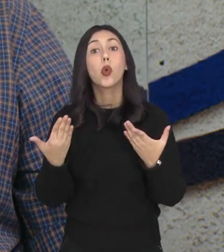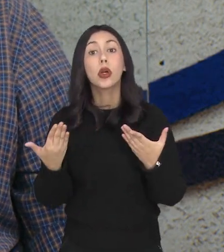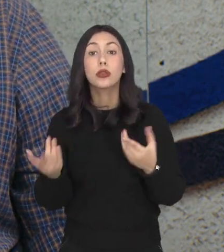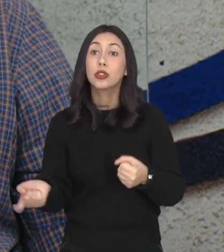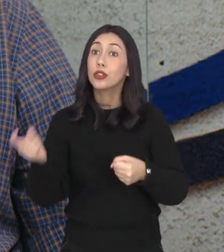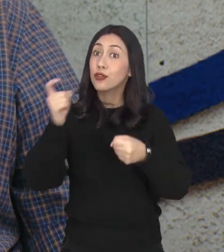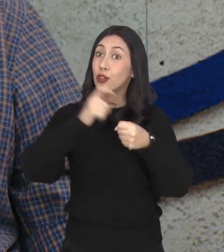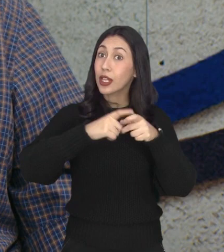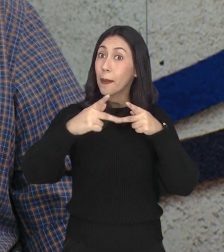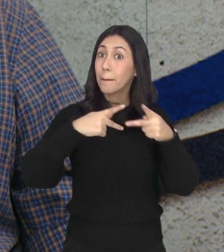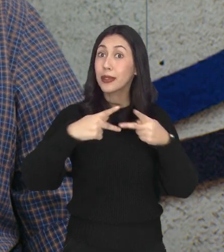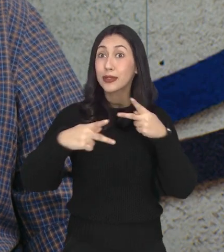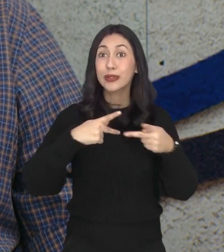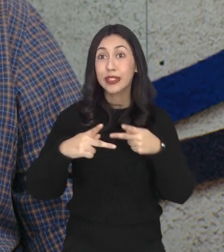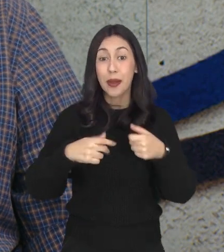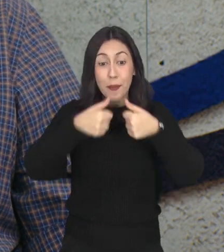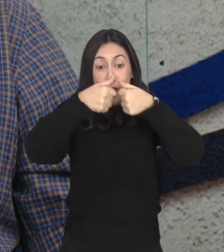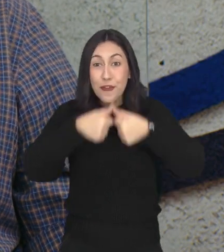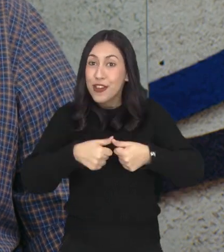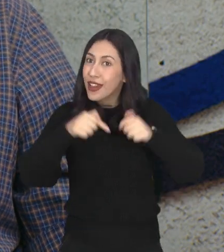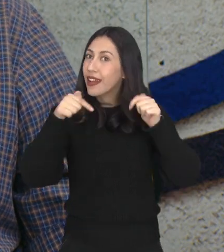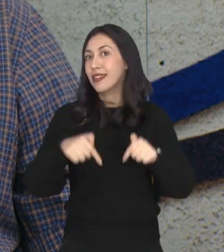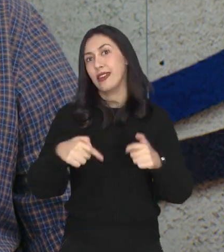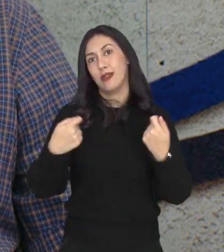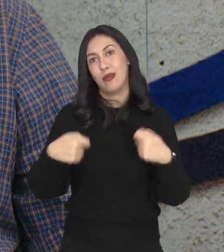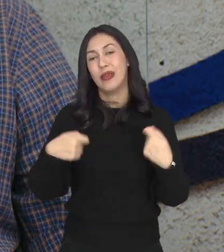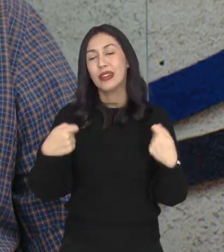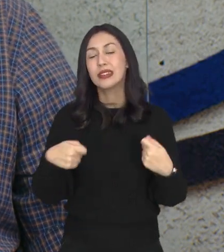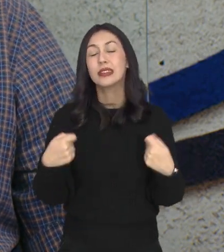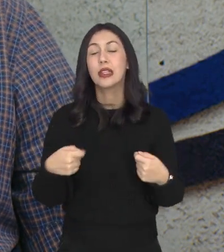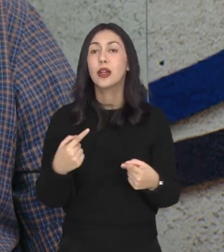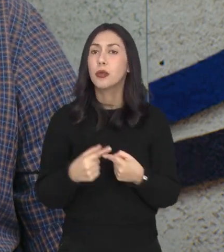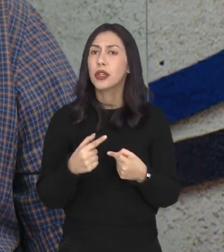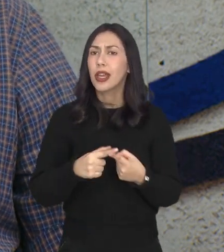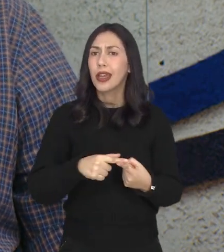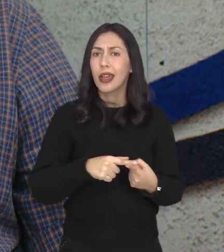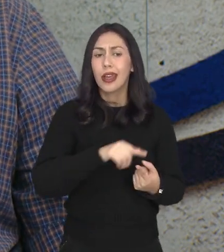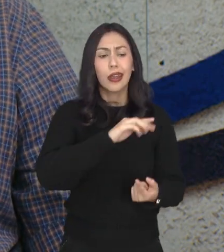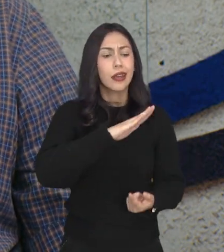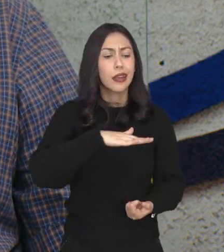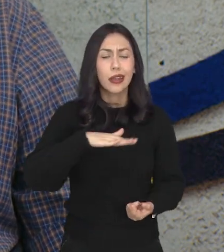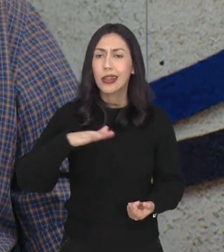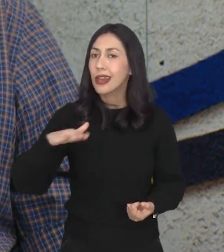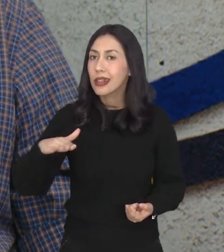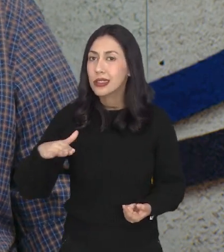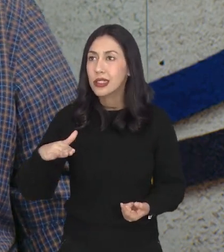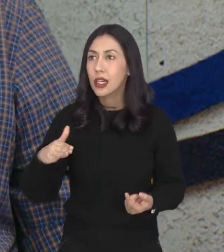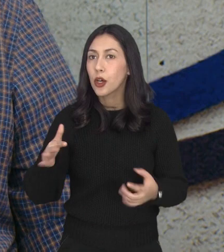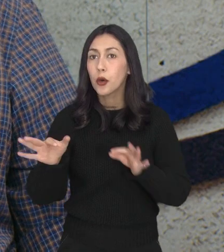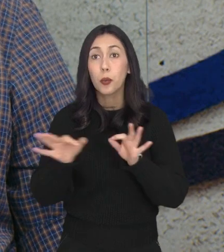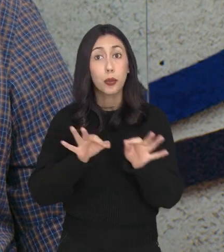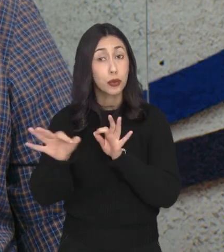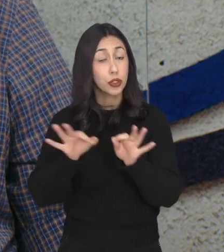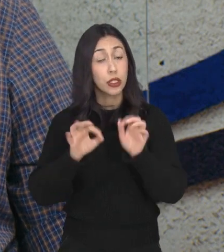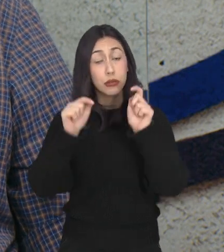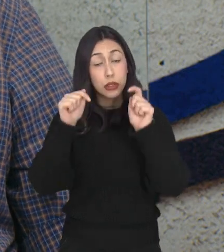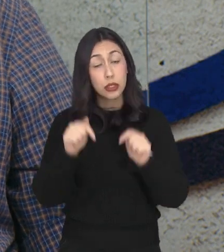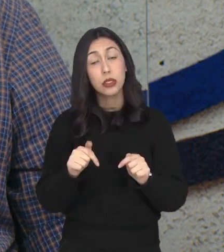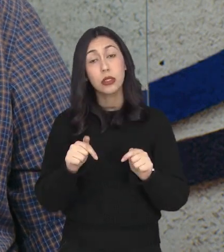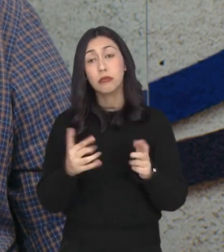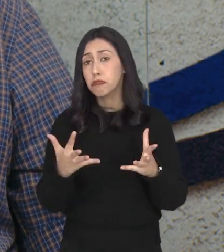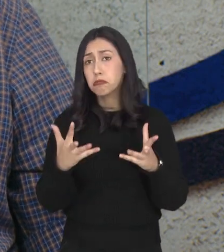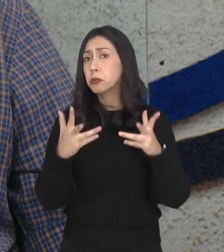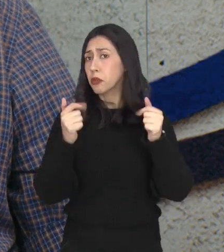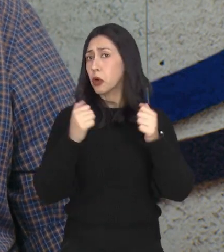quando que vai voltar a ser do São José de novo para segurar esses meninos aqui? Precisa disso. Porque os meninos não têm o projeto